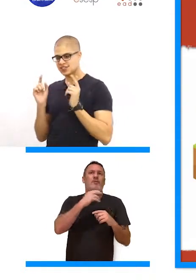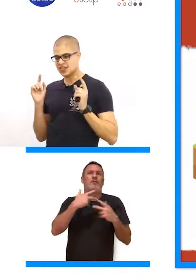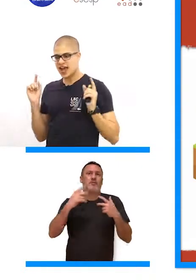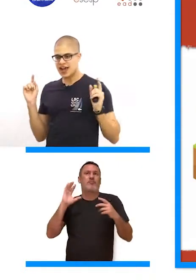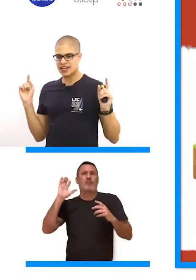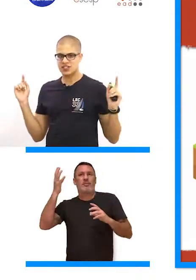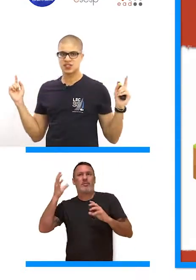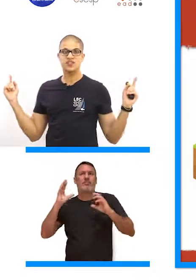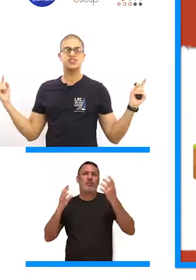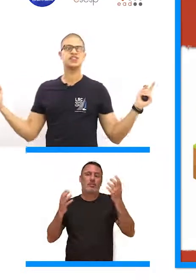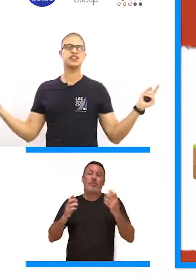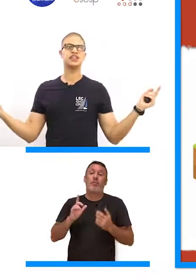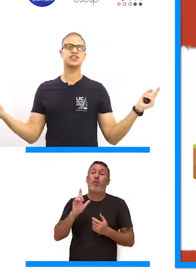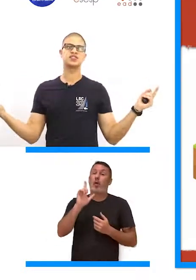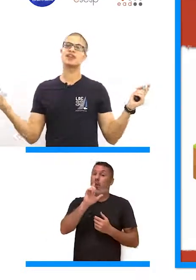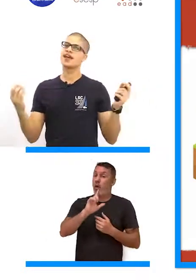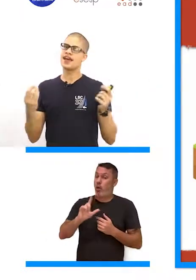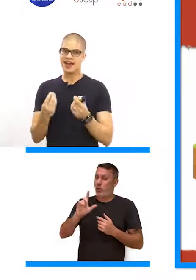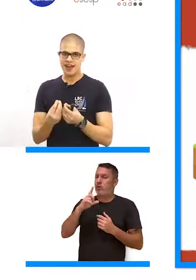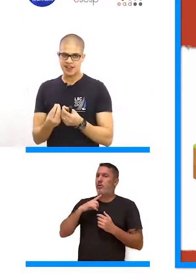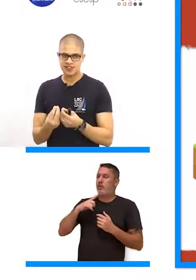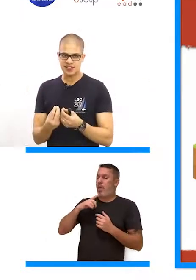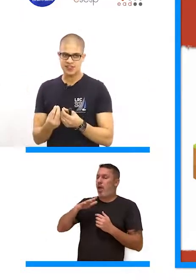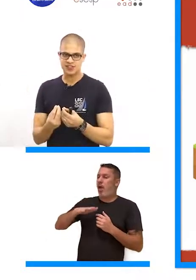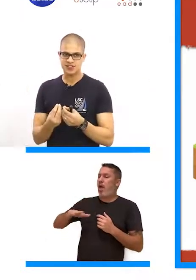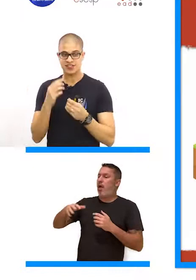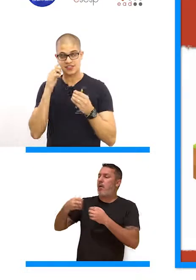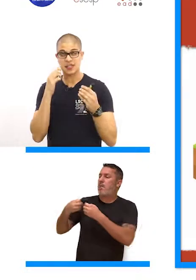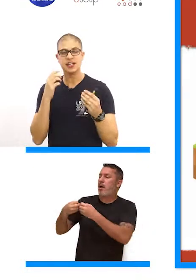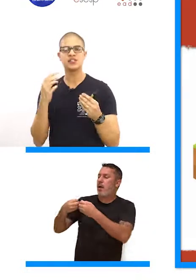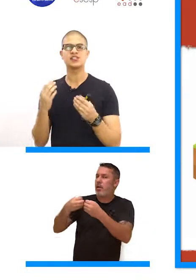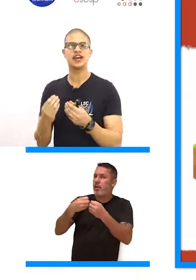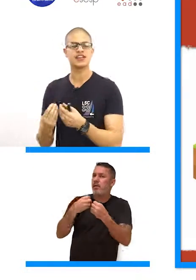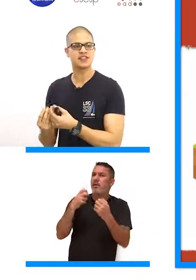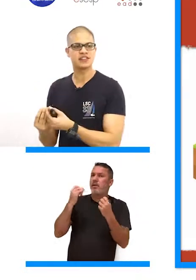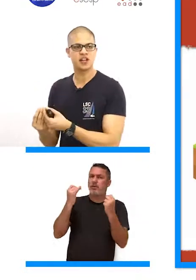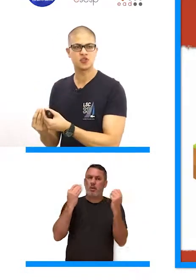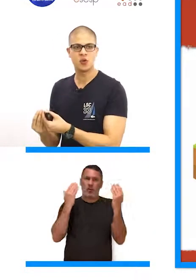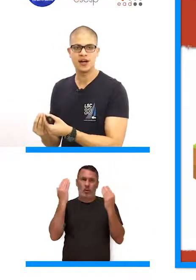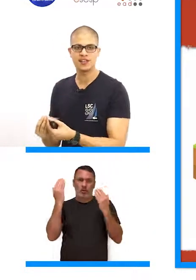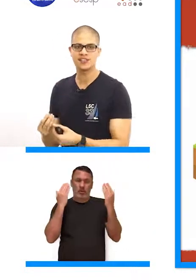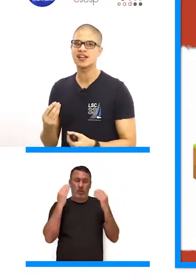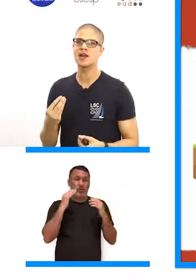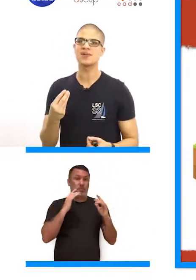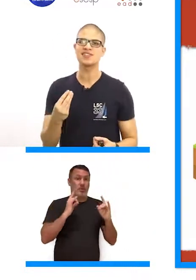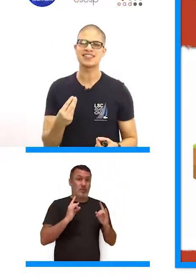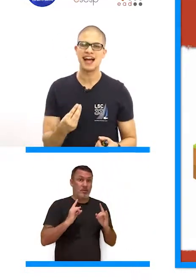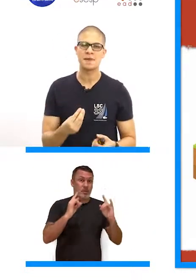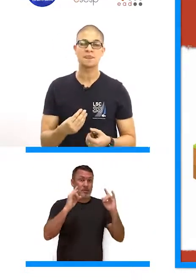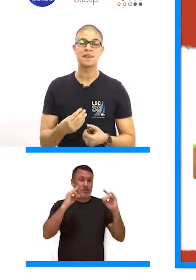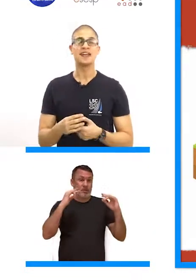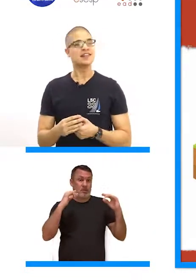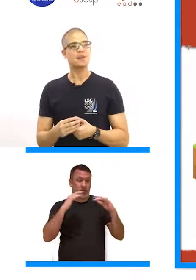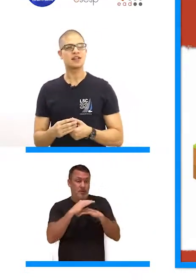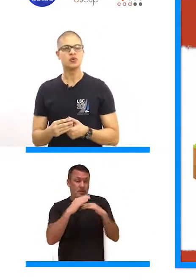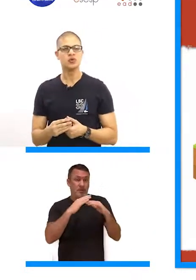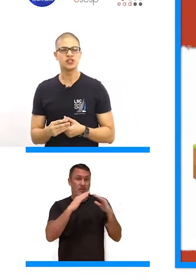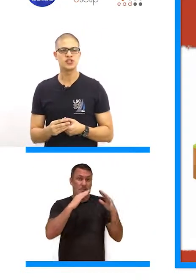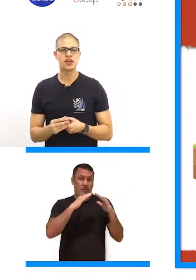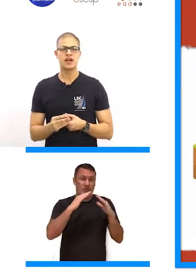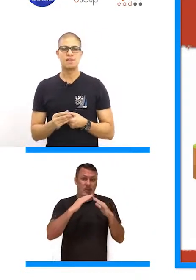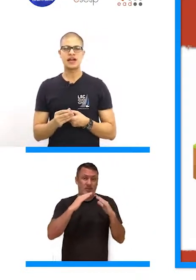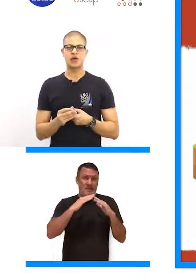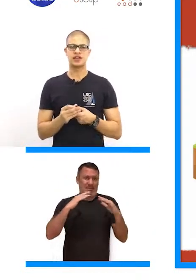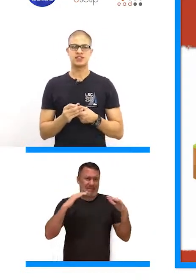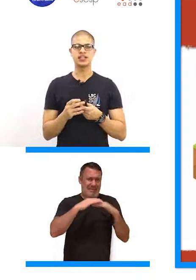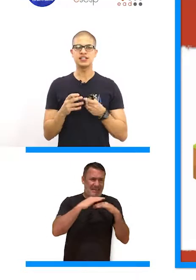comparadas às áreas vizinhas, essas grandes áreas centrais urbanas tendem a apresentar